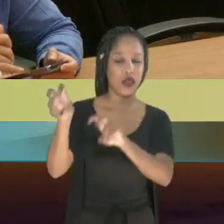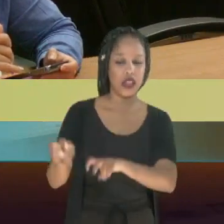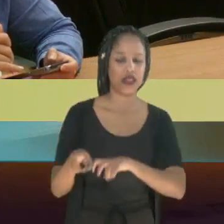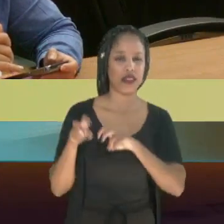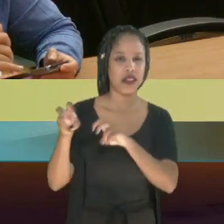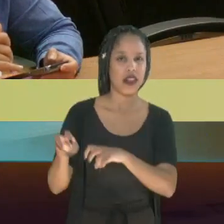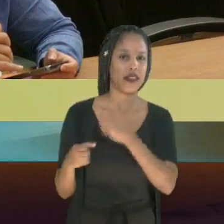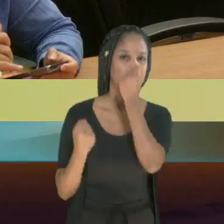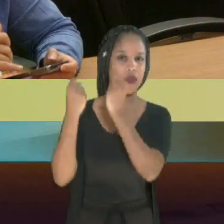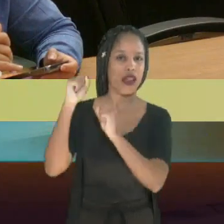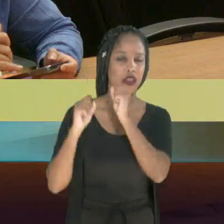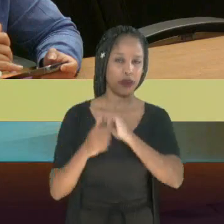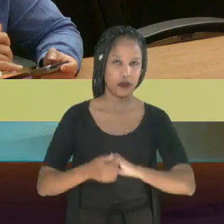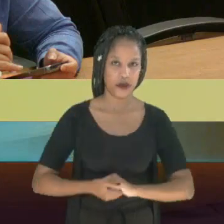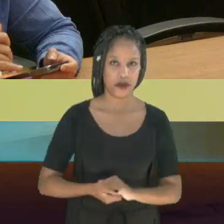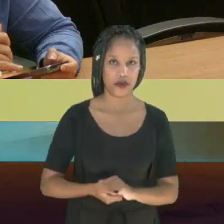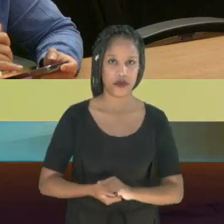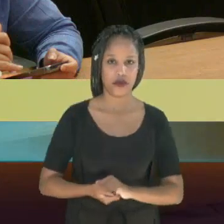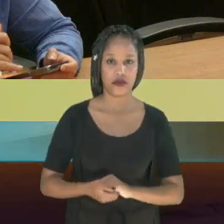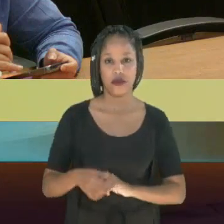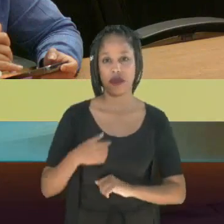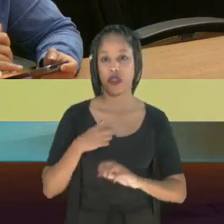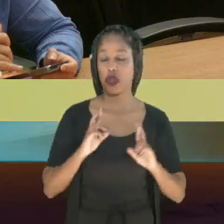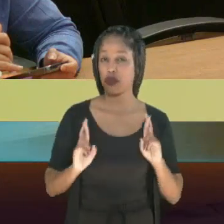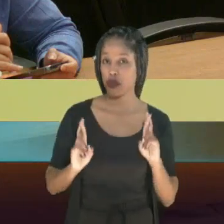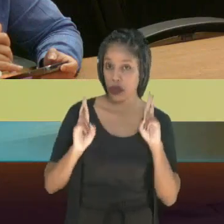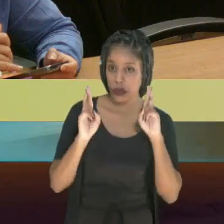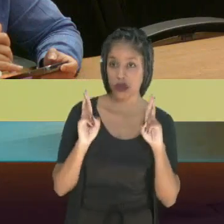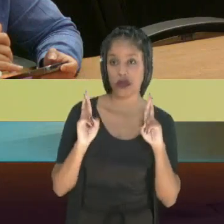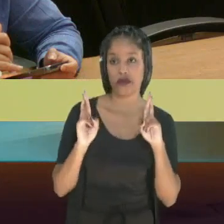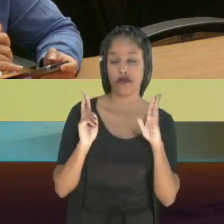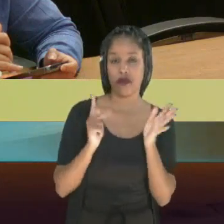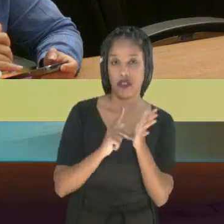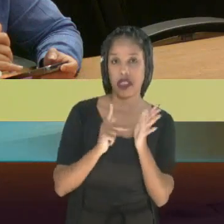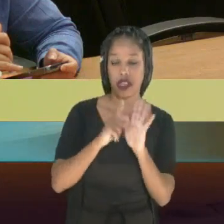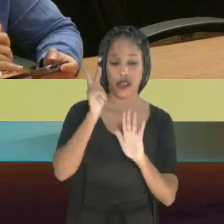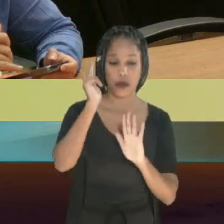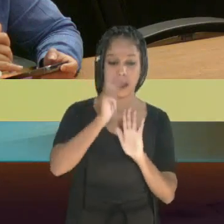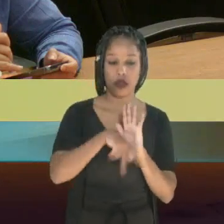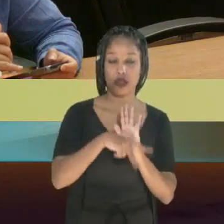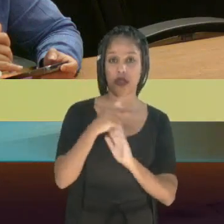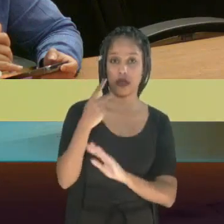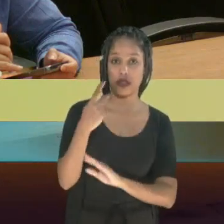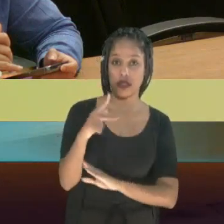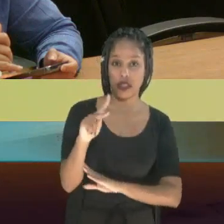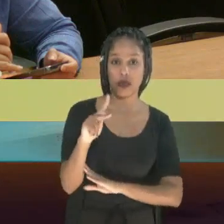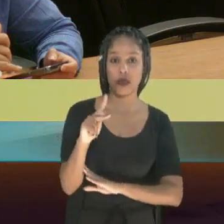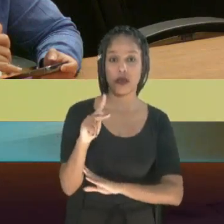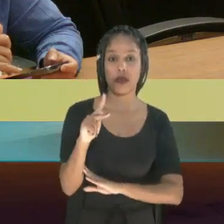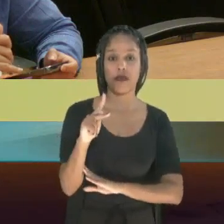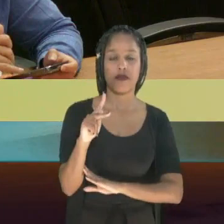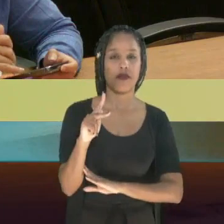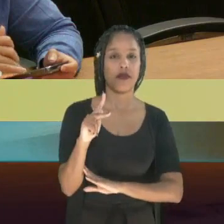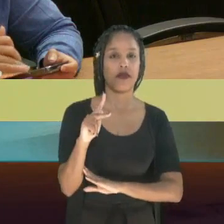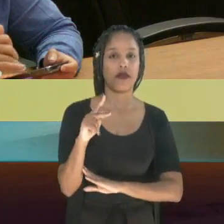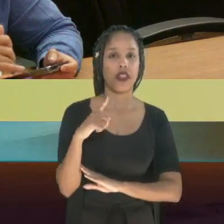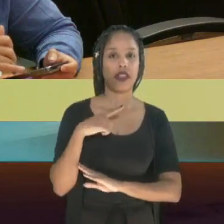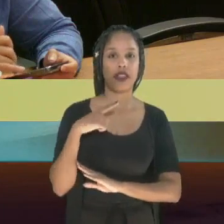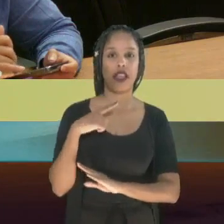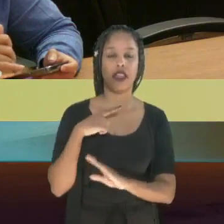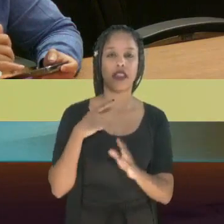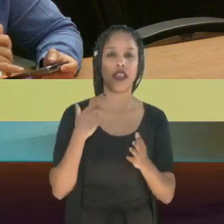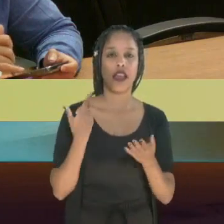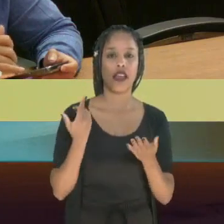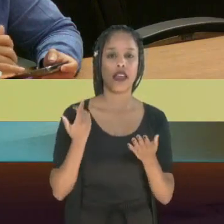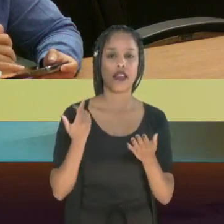Então, eu espero que esse seu projeto ele não exale o